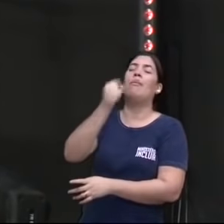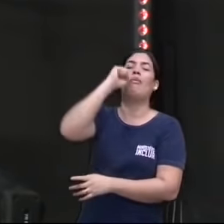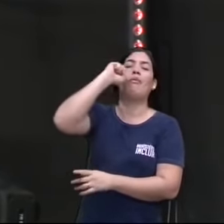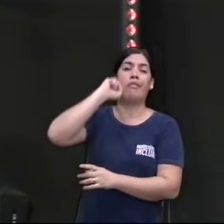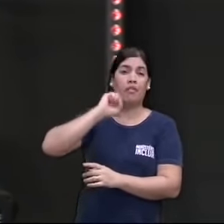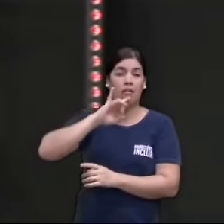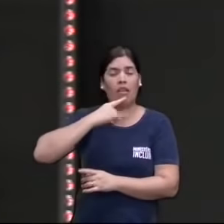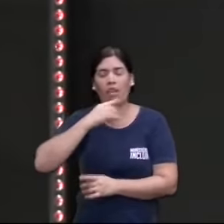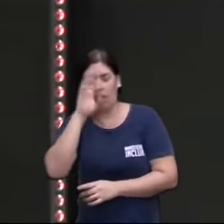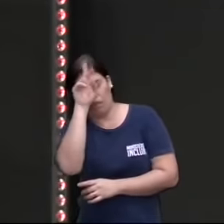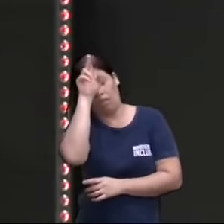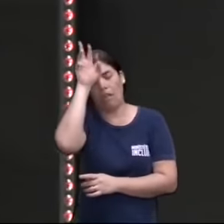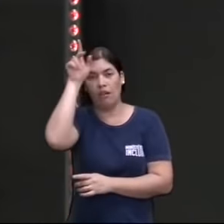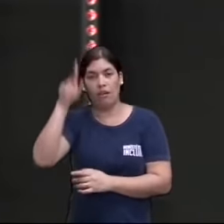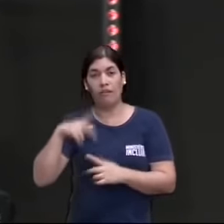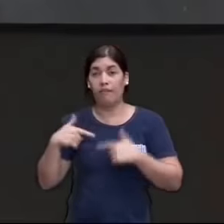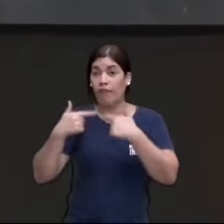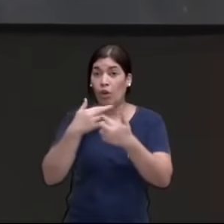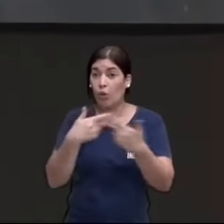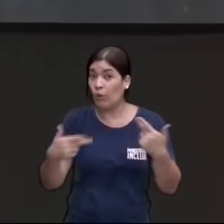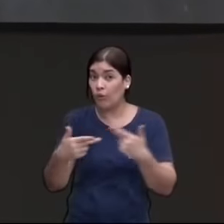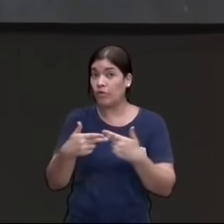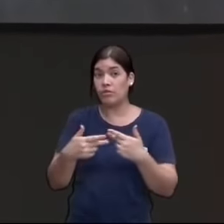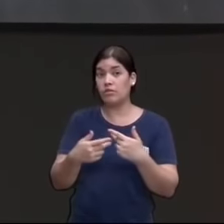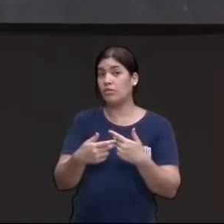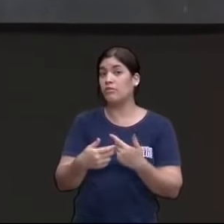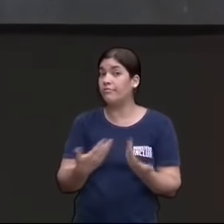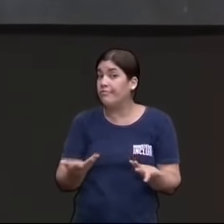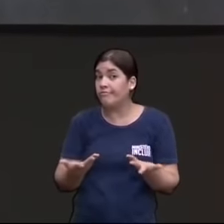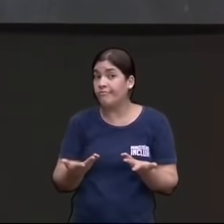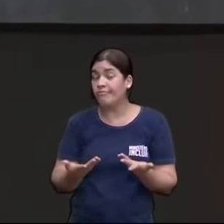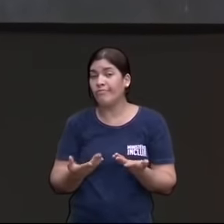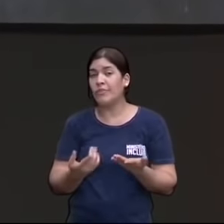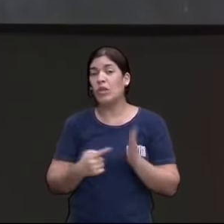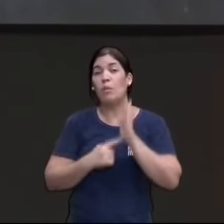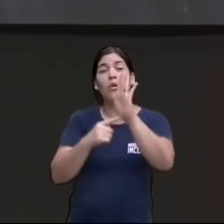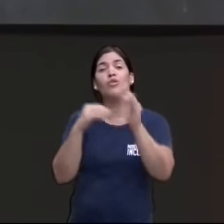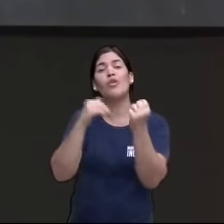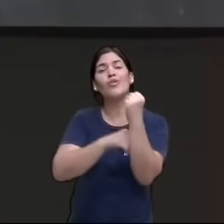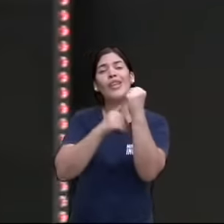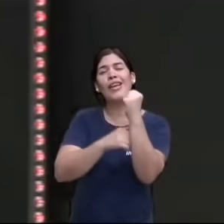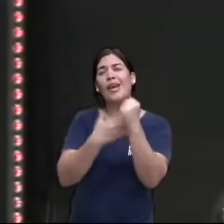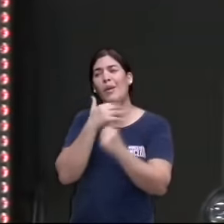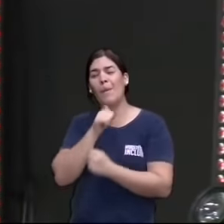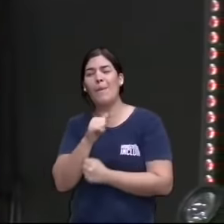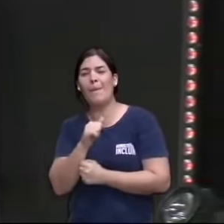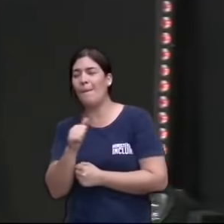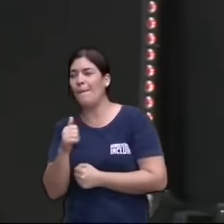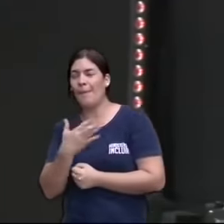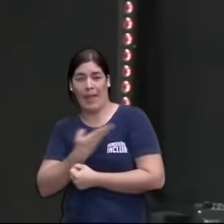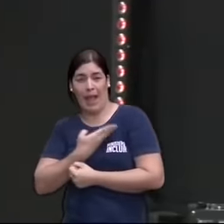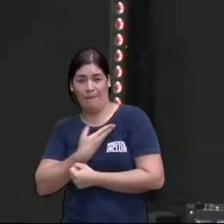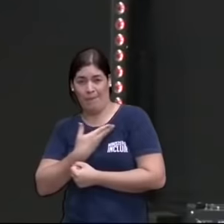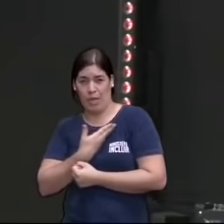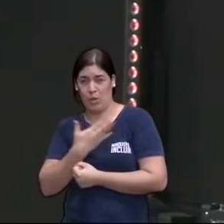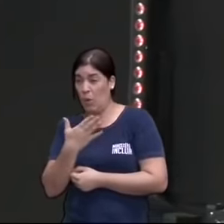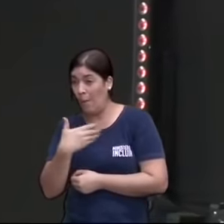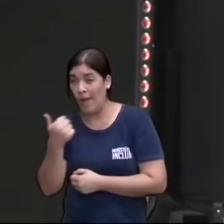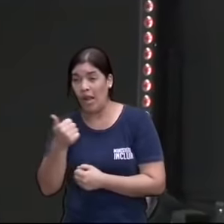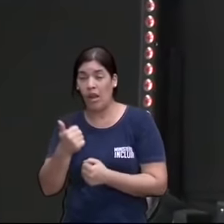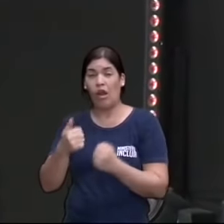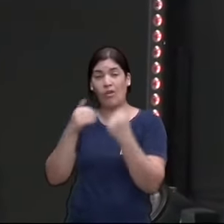falar. E quem sabe você não revelou um segredo do seu melhor amigo para um monte de gente na mesa,